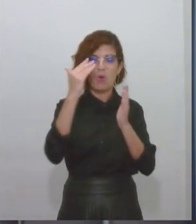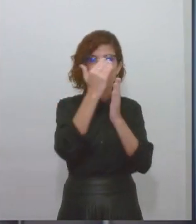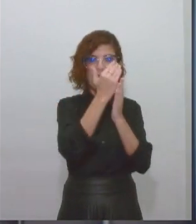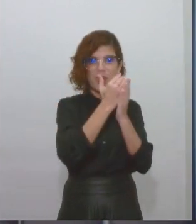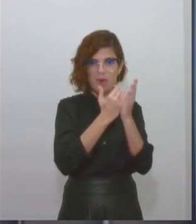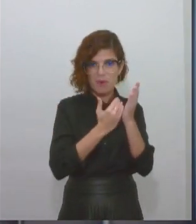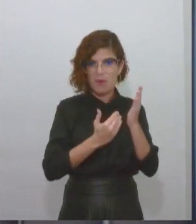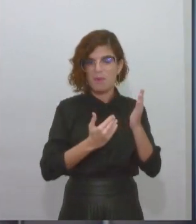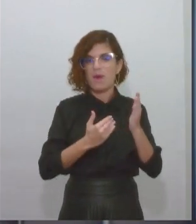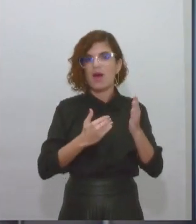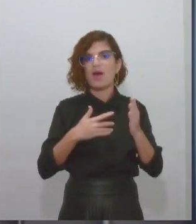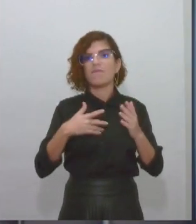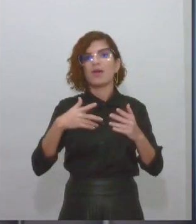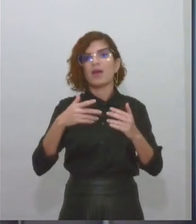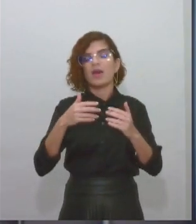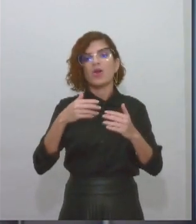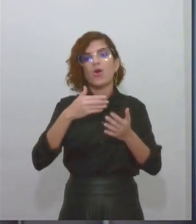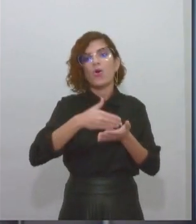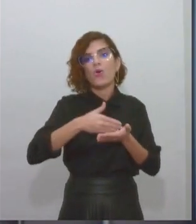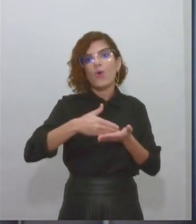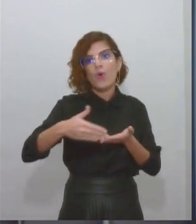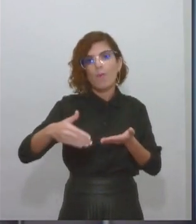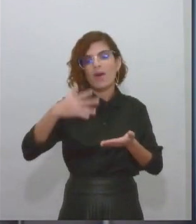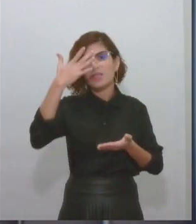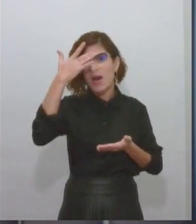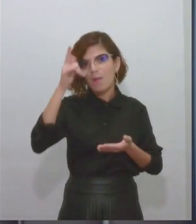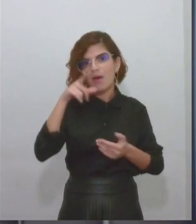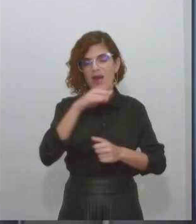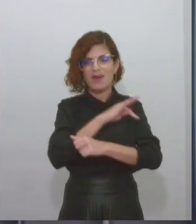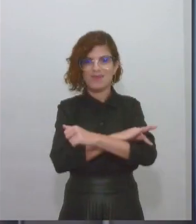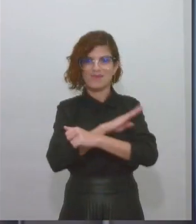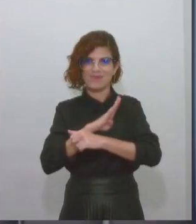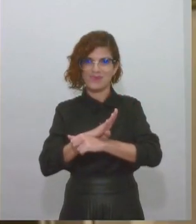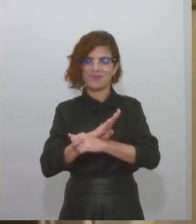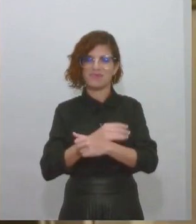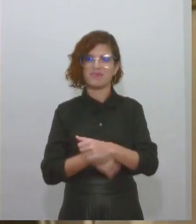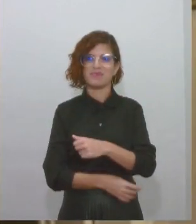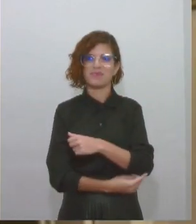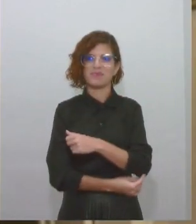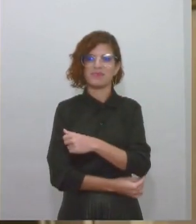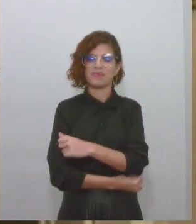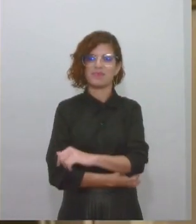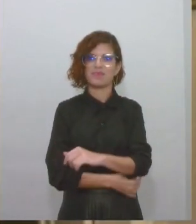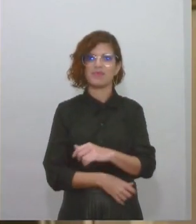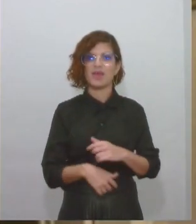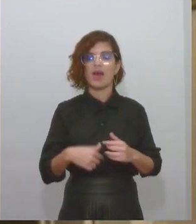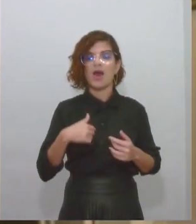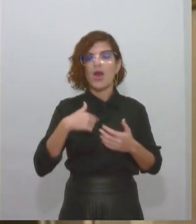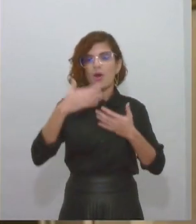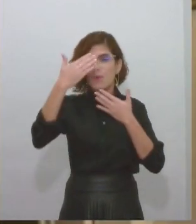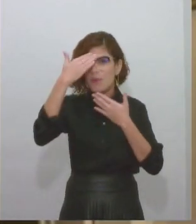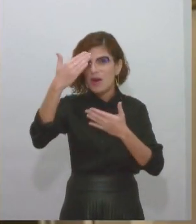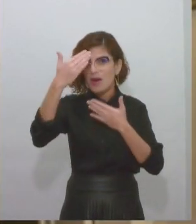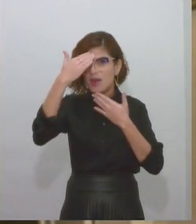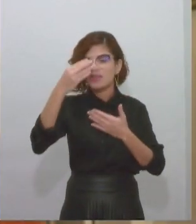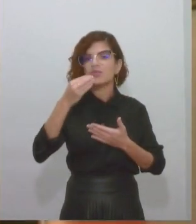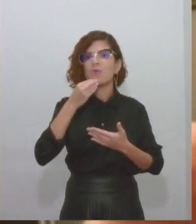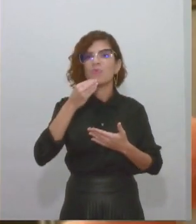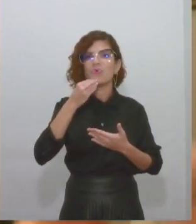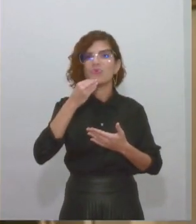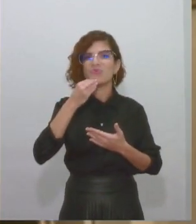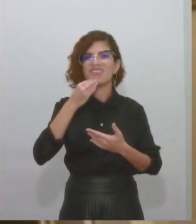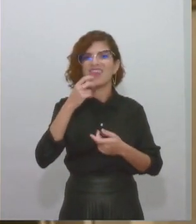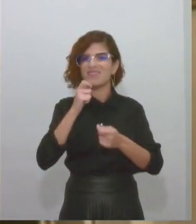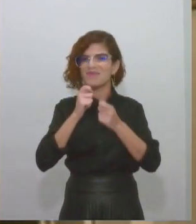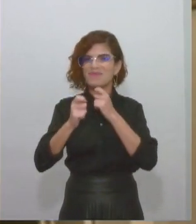começa amanhã aí em Tobias Barreto. Eu sou quem agradeço a oportunidade, Acival, de estar falando com você